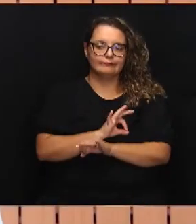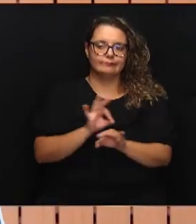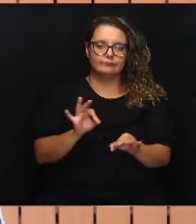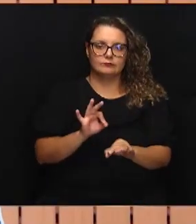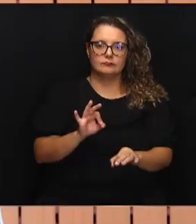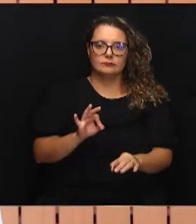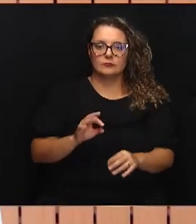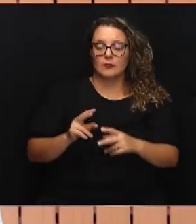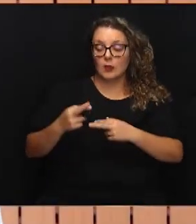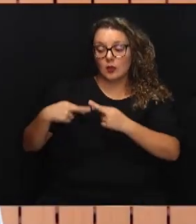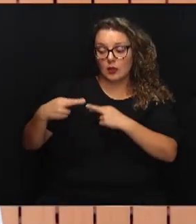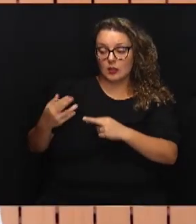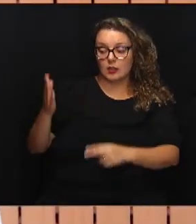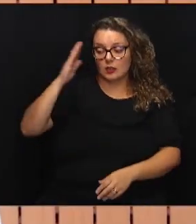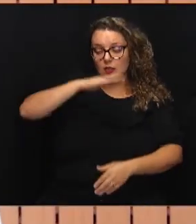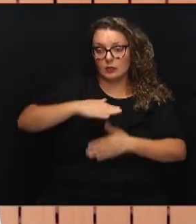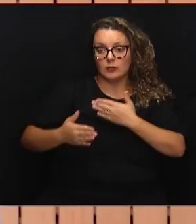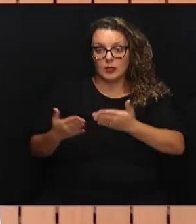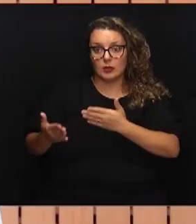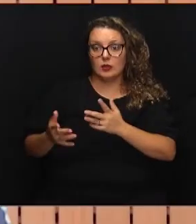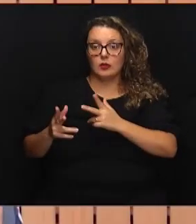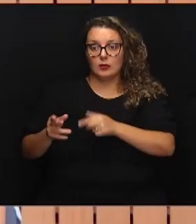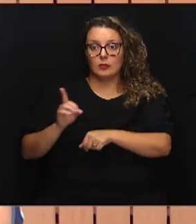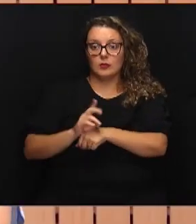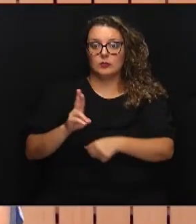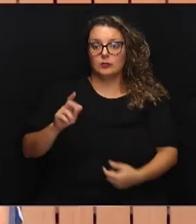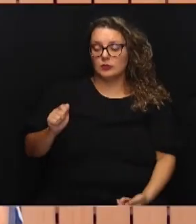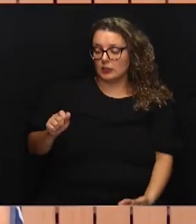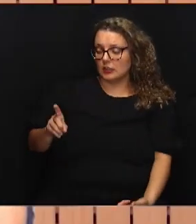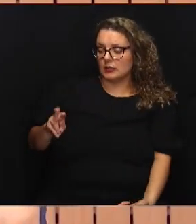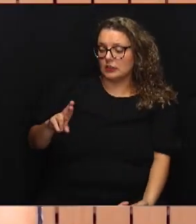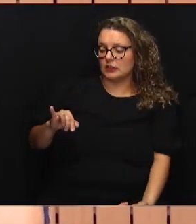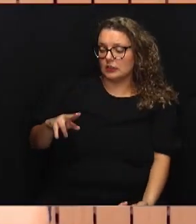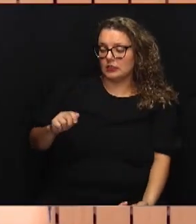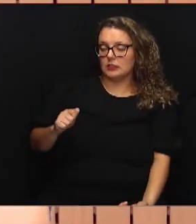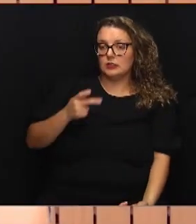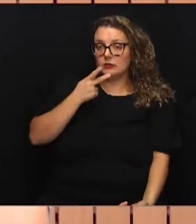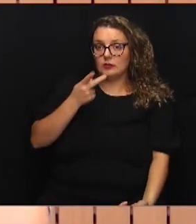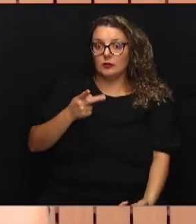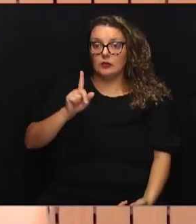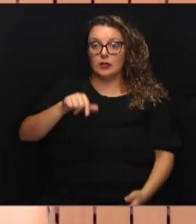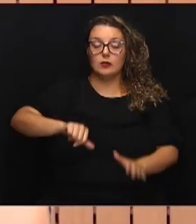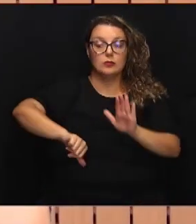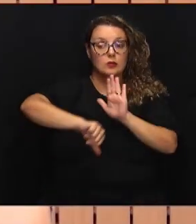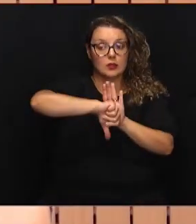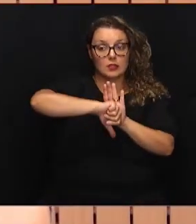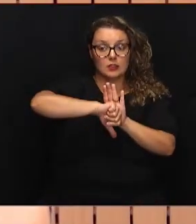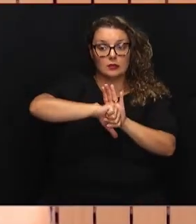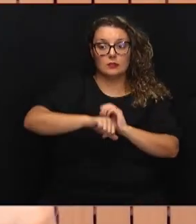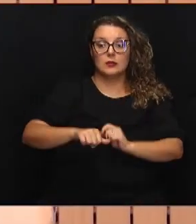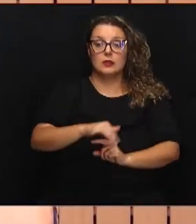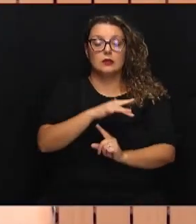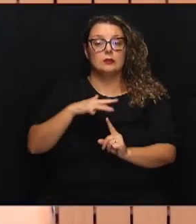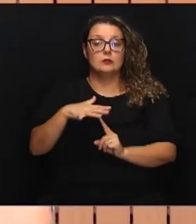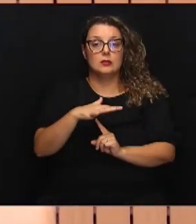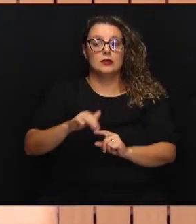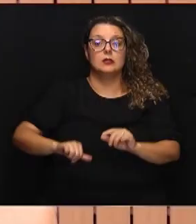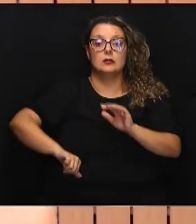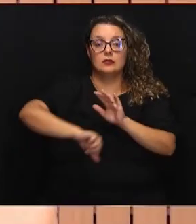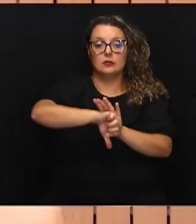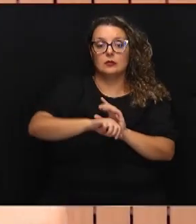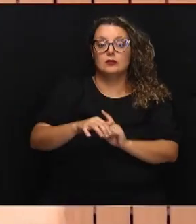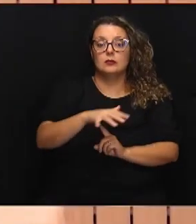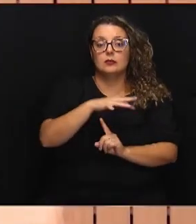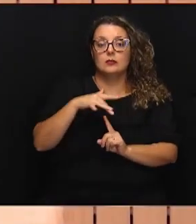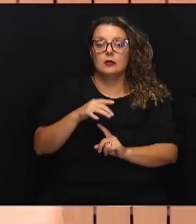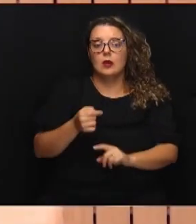dos maus tratos, como a doutora Adriana falou, é um crime ambiental. O crime ambiental, ele permite, é um dos